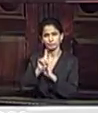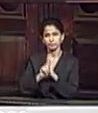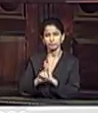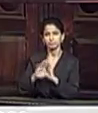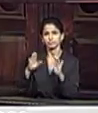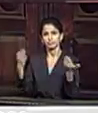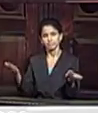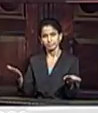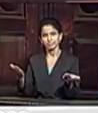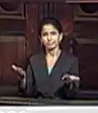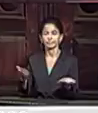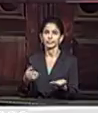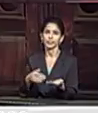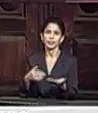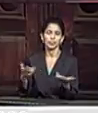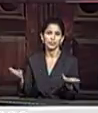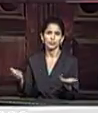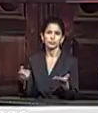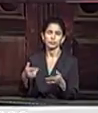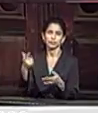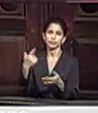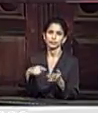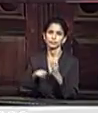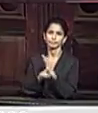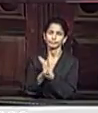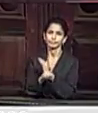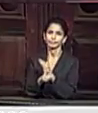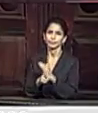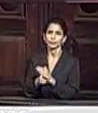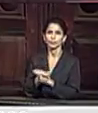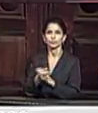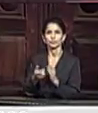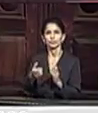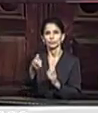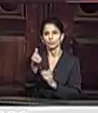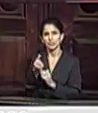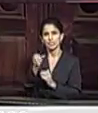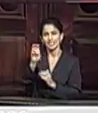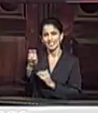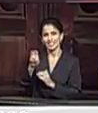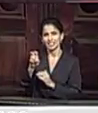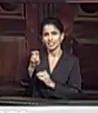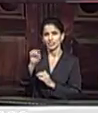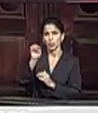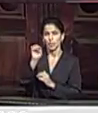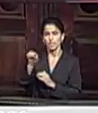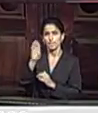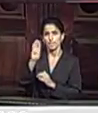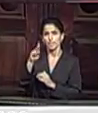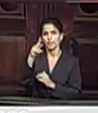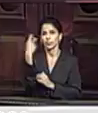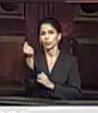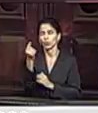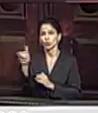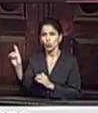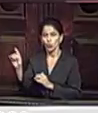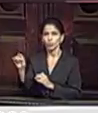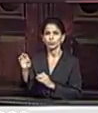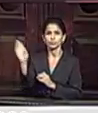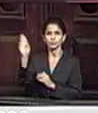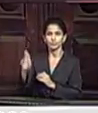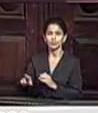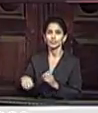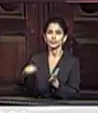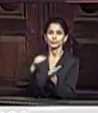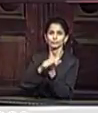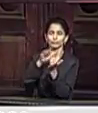deputado Conte? A Oi, com um buraco de 65 bilhões, entre eles 20 bilhões de multa.